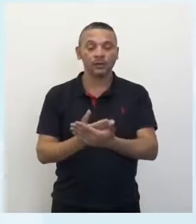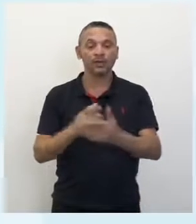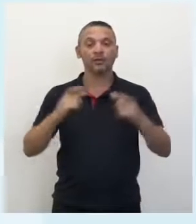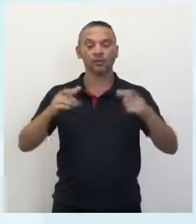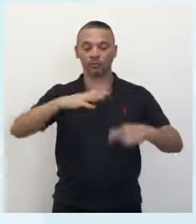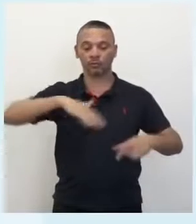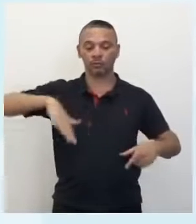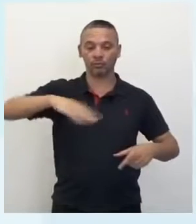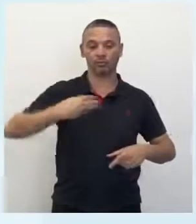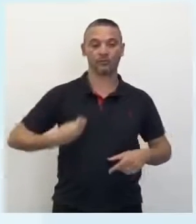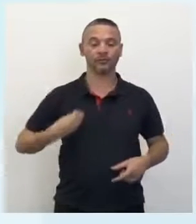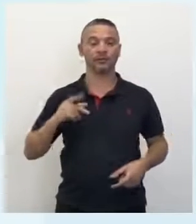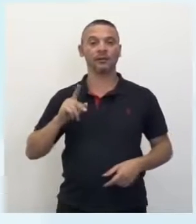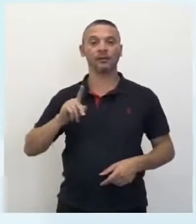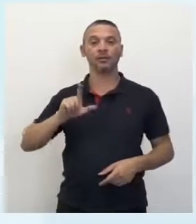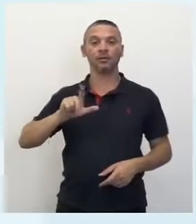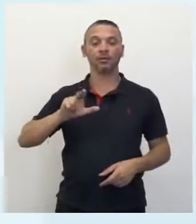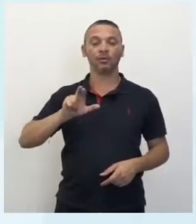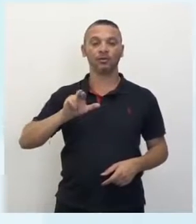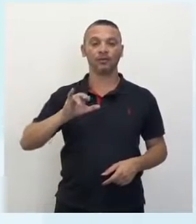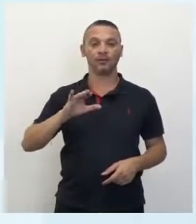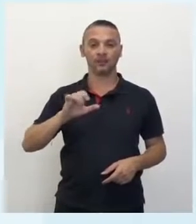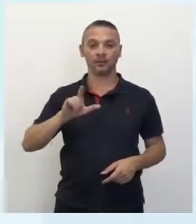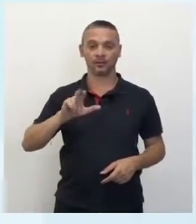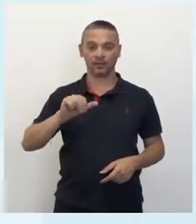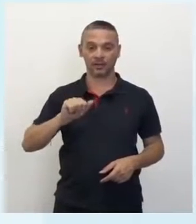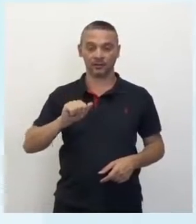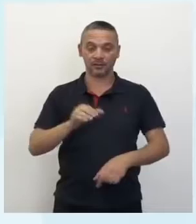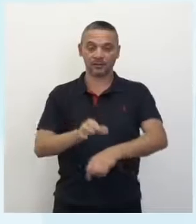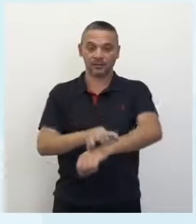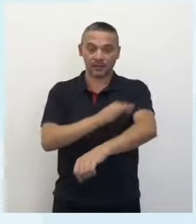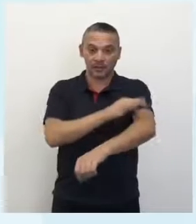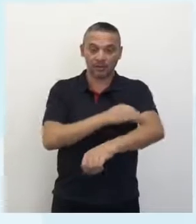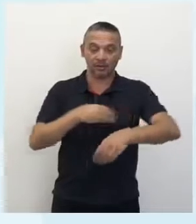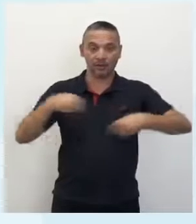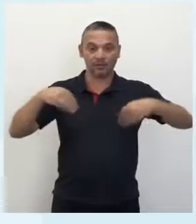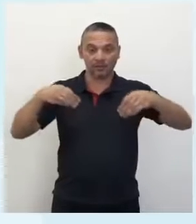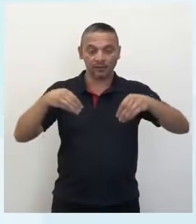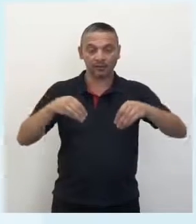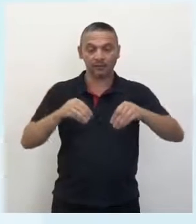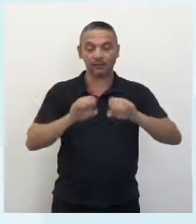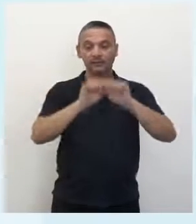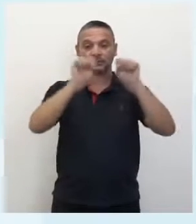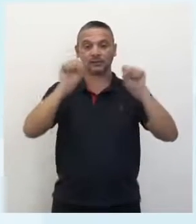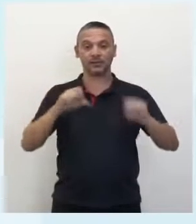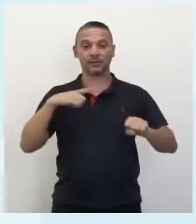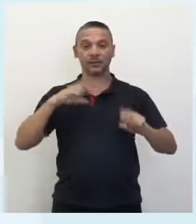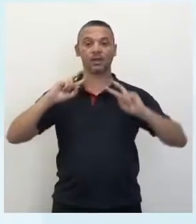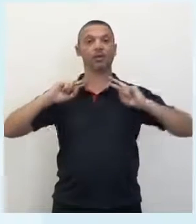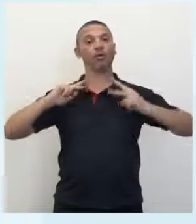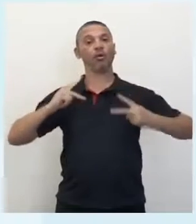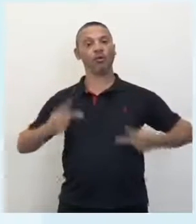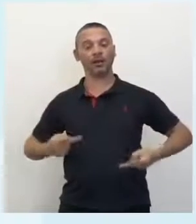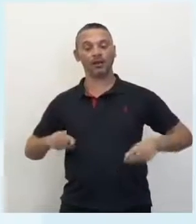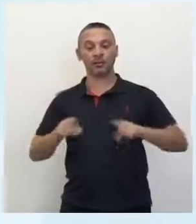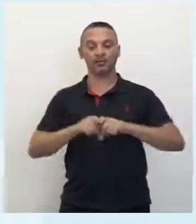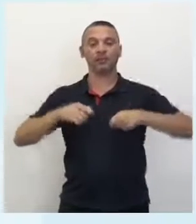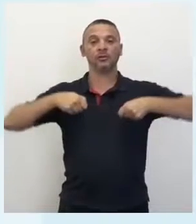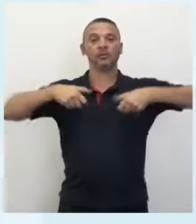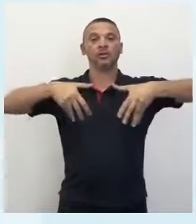pluricelulares em células, tecido, órgãos e sistemas, dando ênfase ao ser humano e aos sistemas